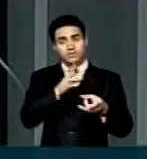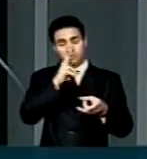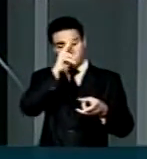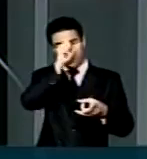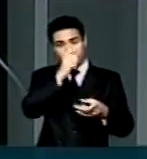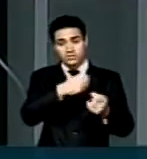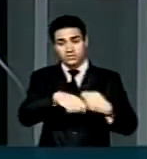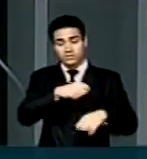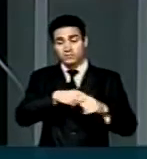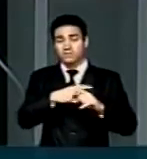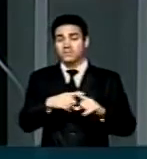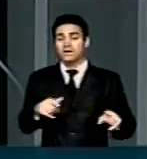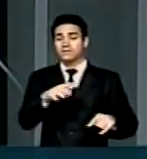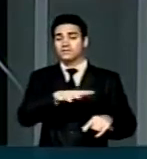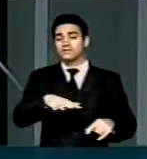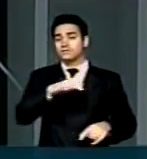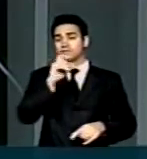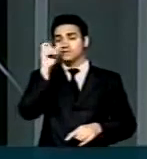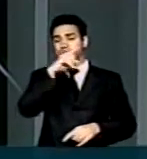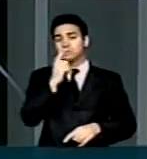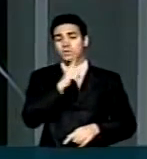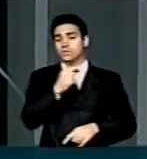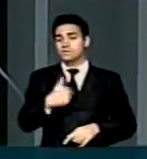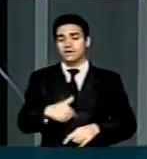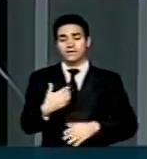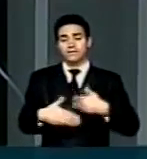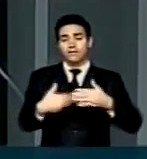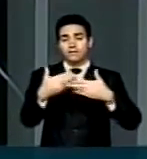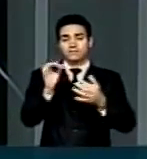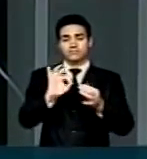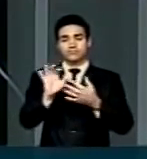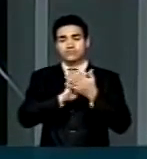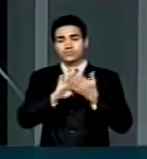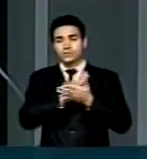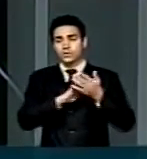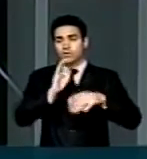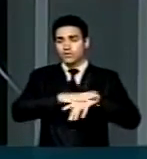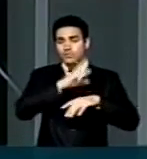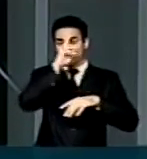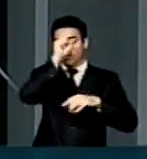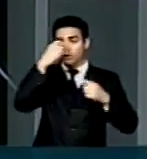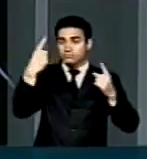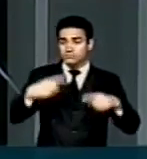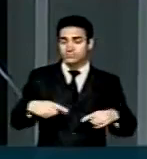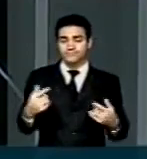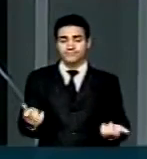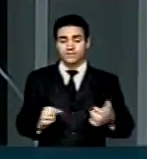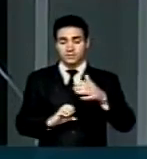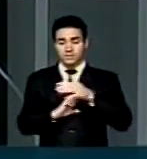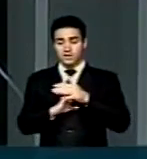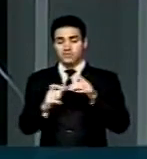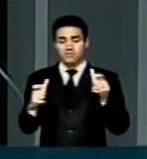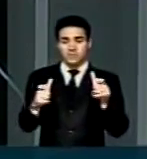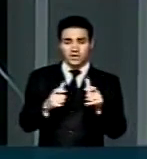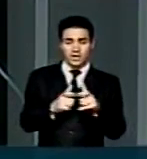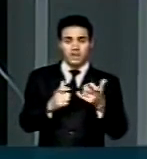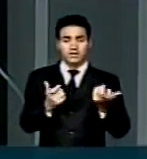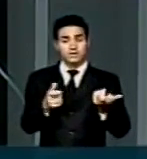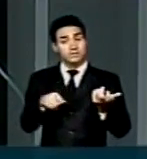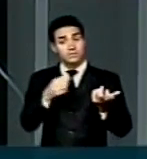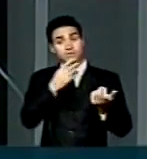ainda encontra sérios obstáculos ao seu crescimento, sustentabilidade e competitividade. As micro e pequenas empresas contribuem de